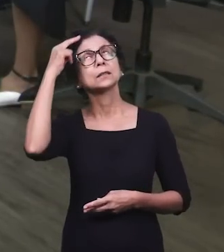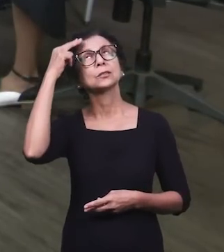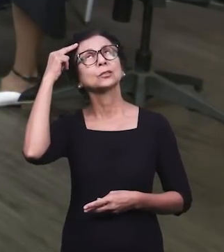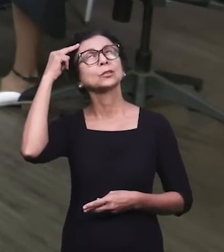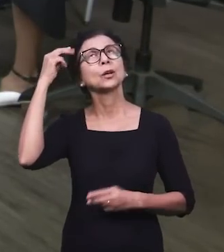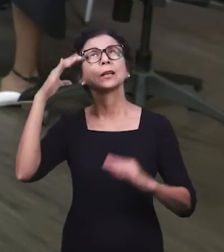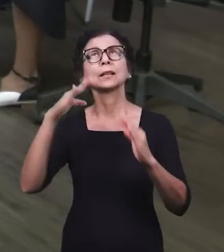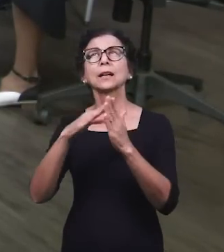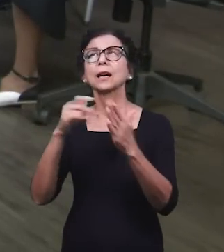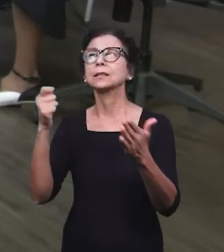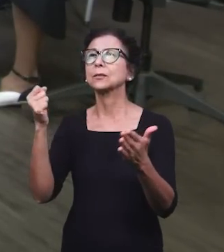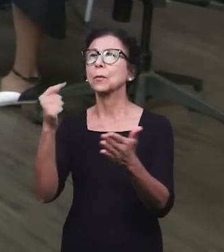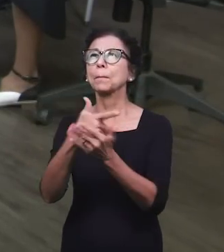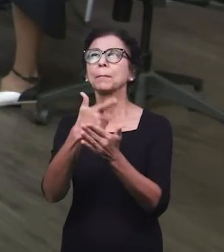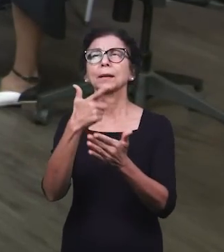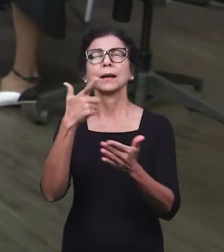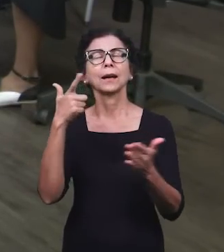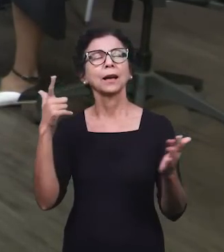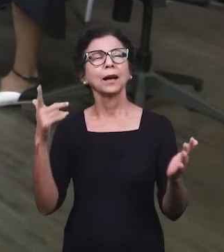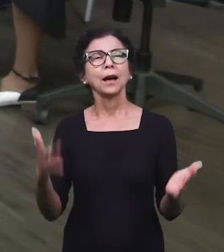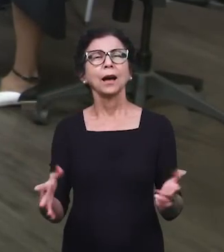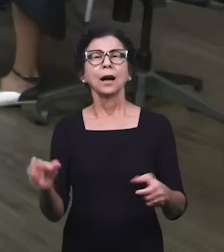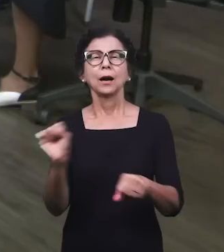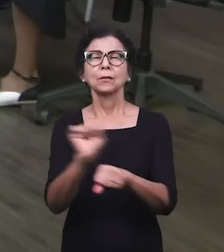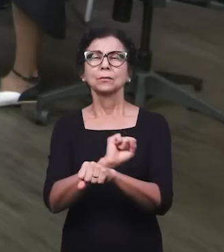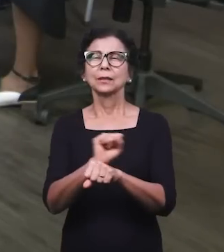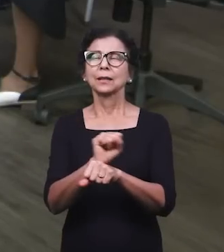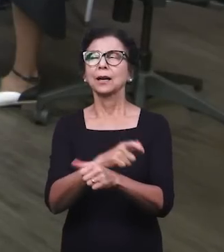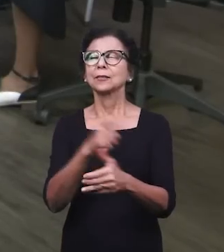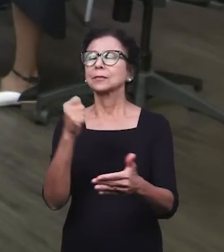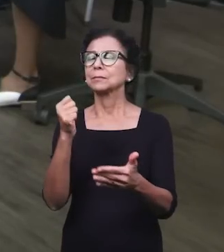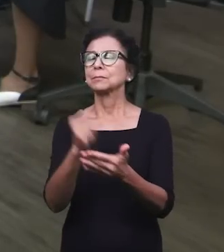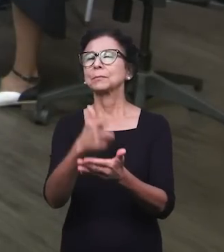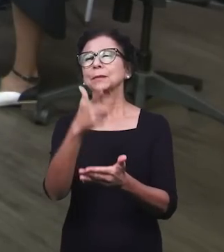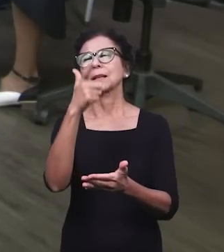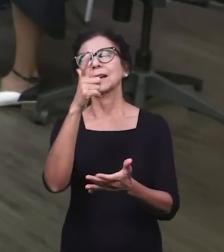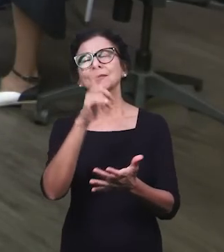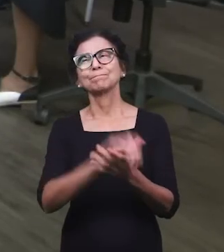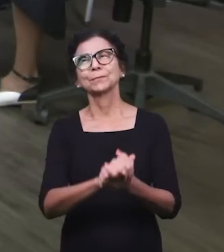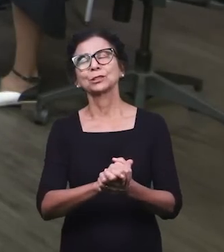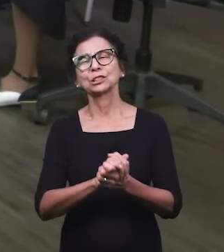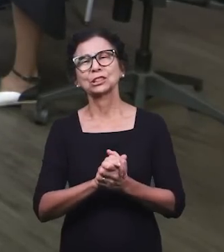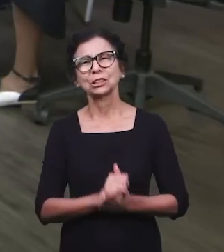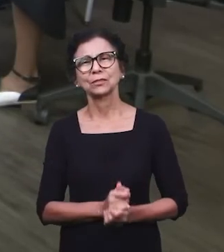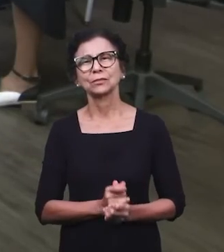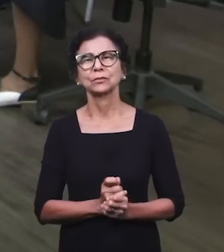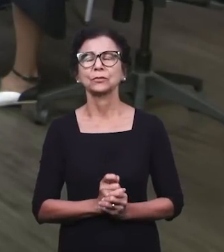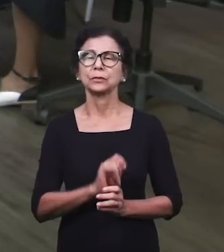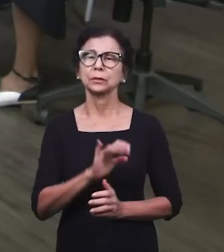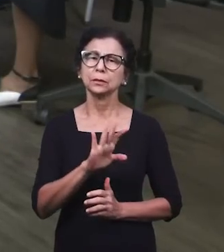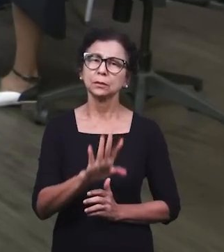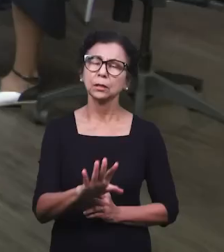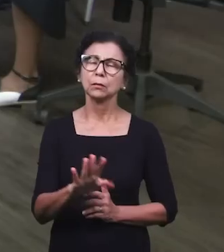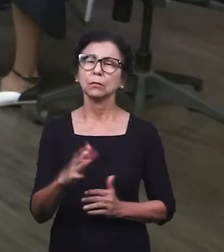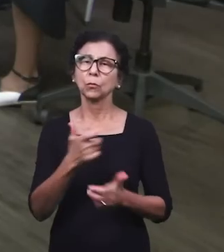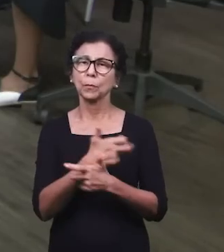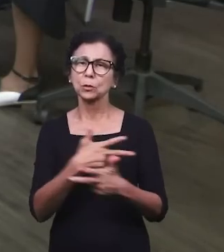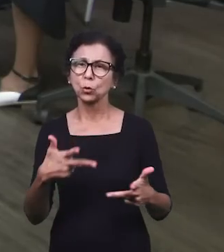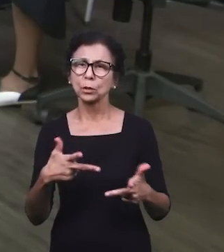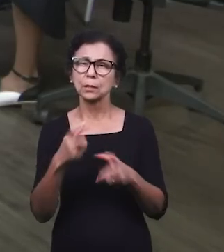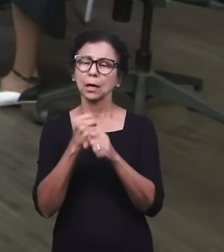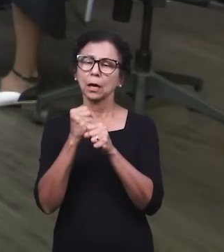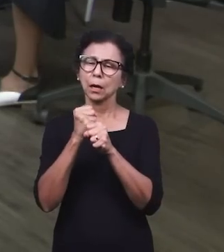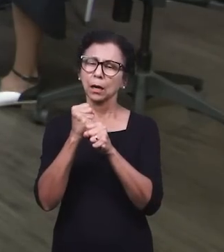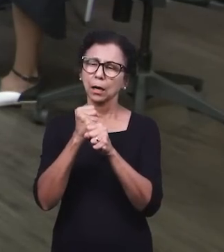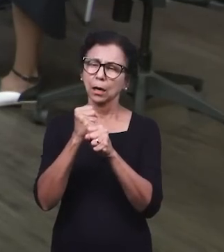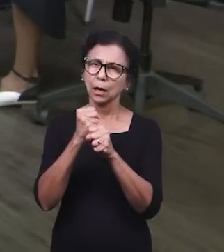própria, um veículo próprio. Talvez o da casa própria seja um plano de longo prazo. Eu posso poupar todos os meses um pouquinho para daqui a